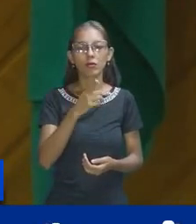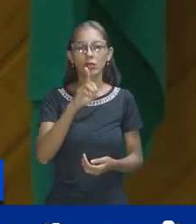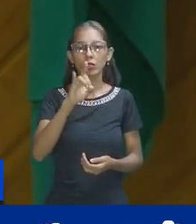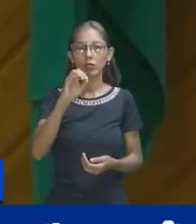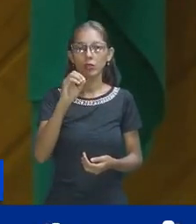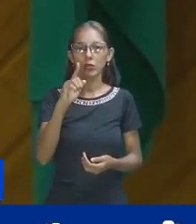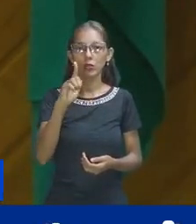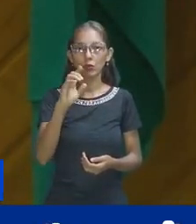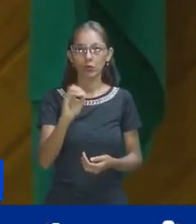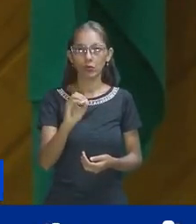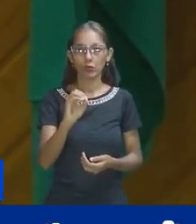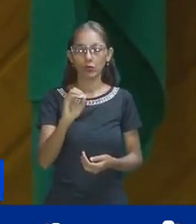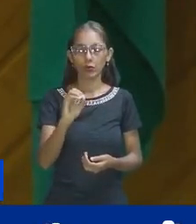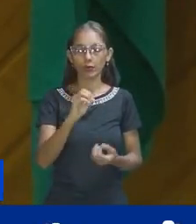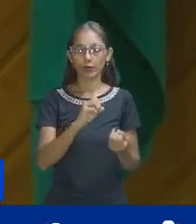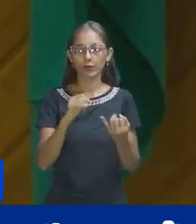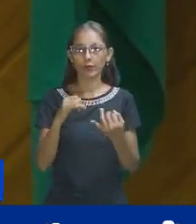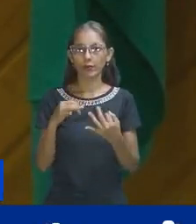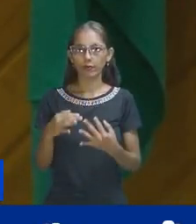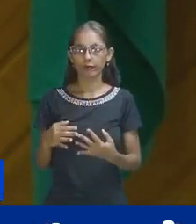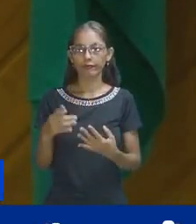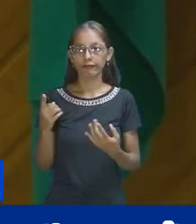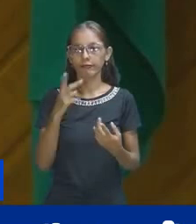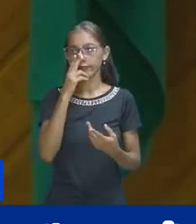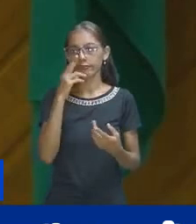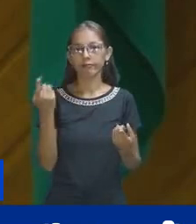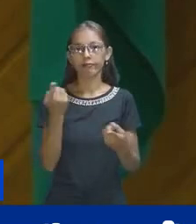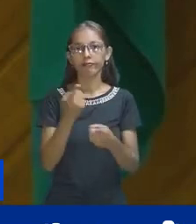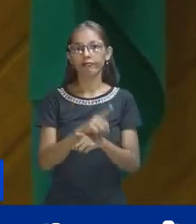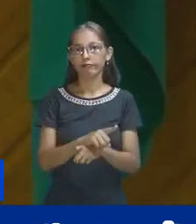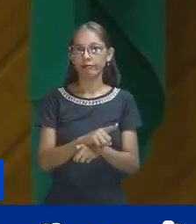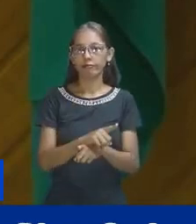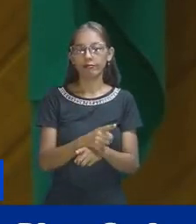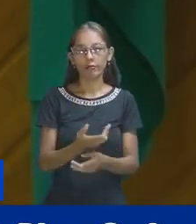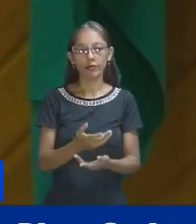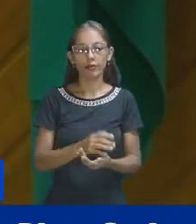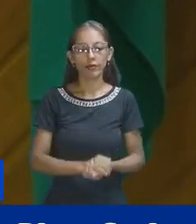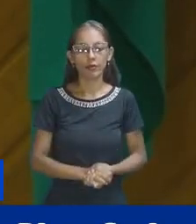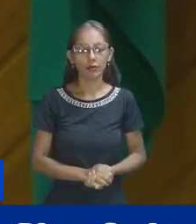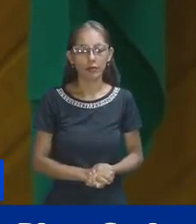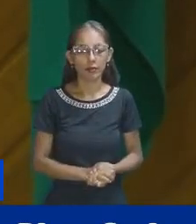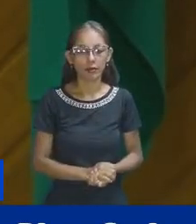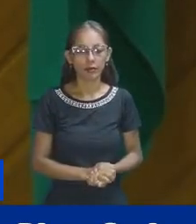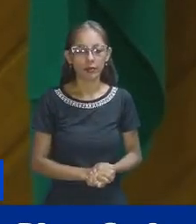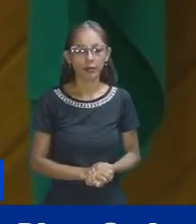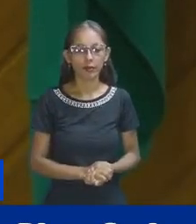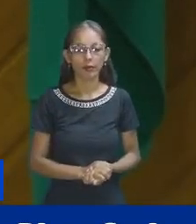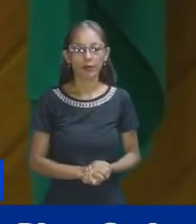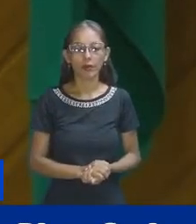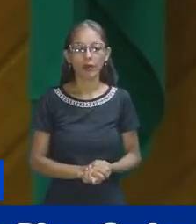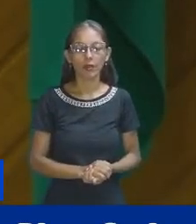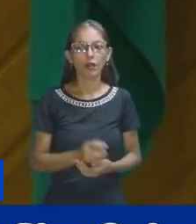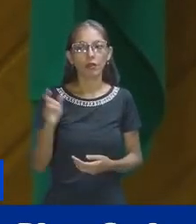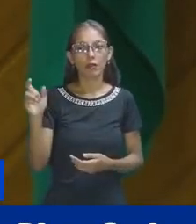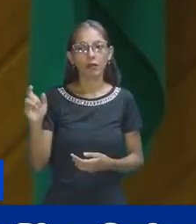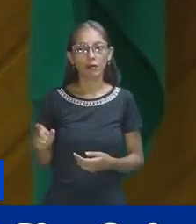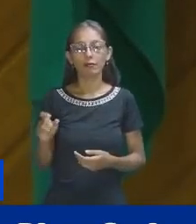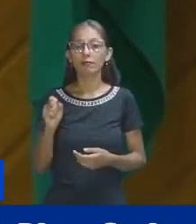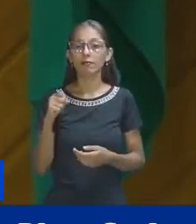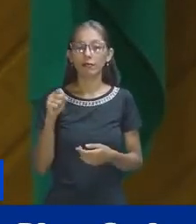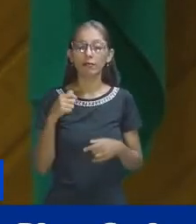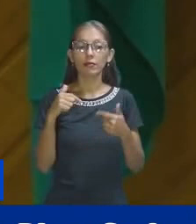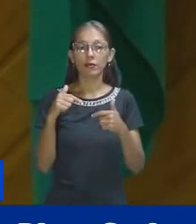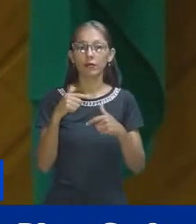Ocorre que a contradição se diz o seguinte, e, na verdade, nem retira o caráter que Maria Ramos prestou serviços realmente à campanha